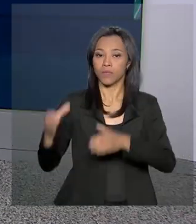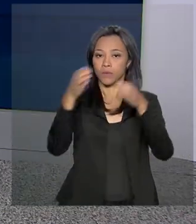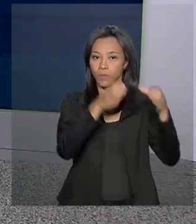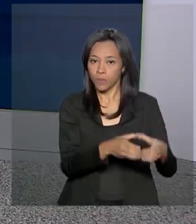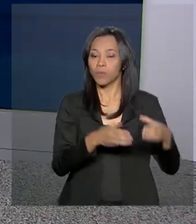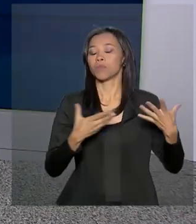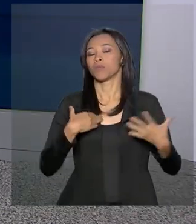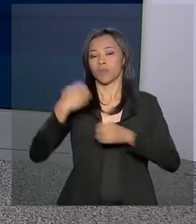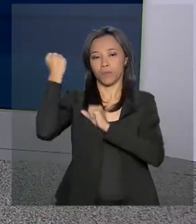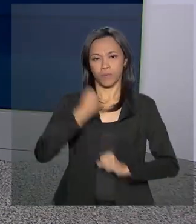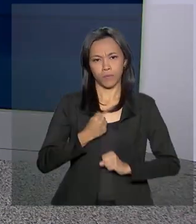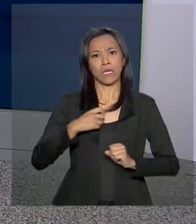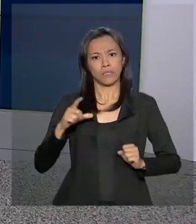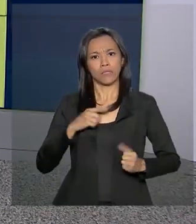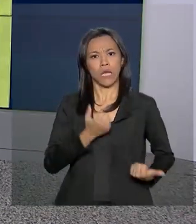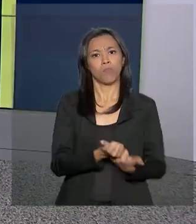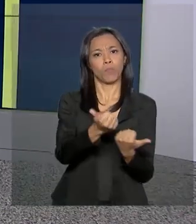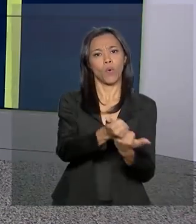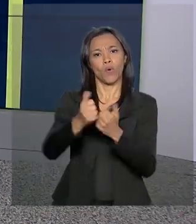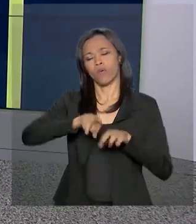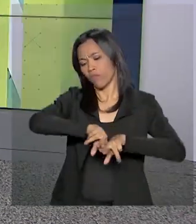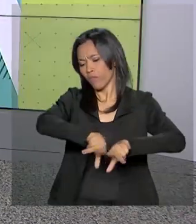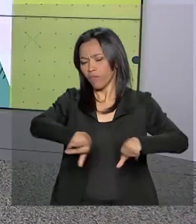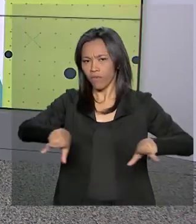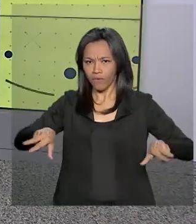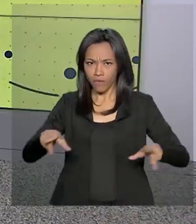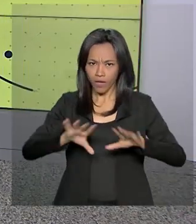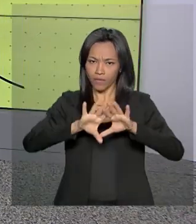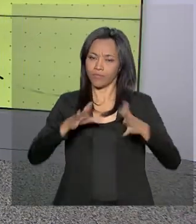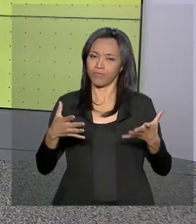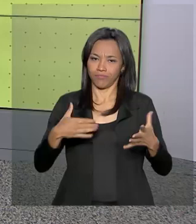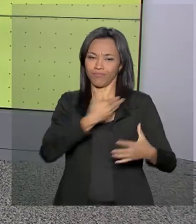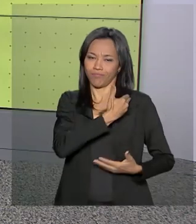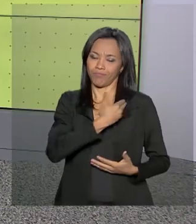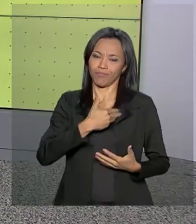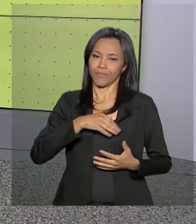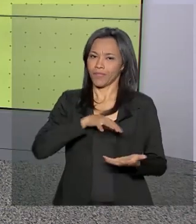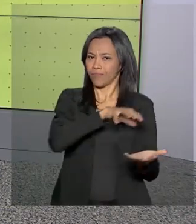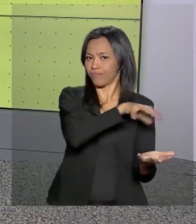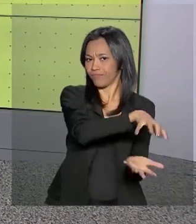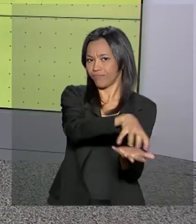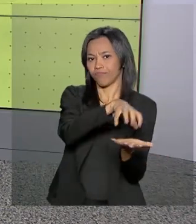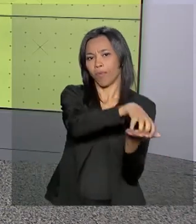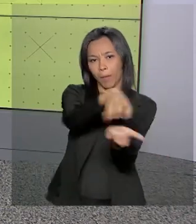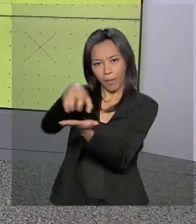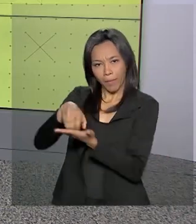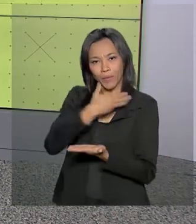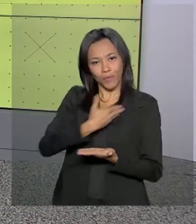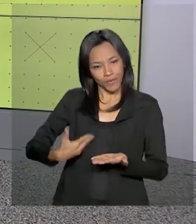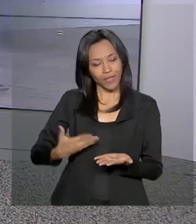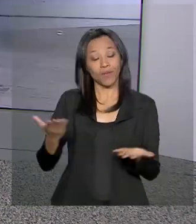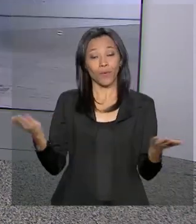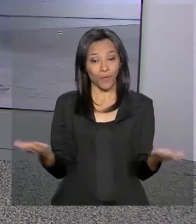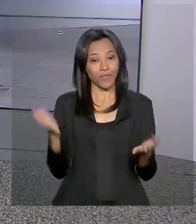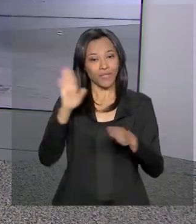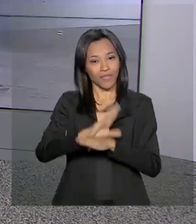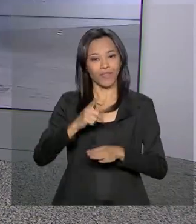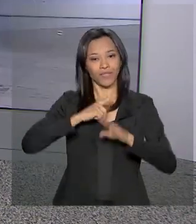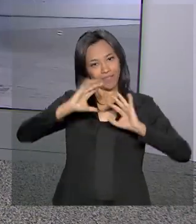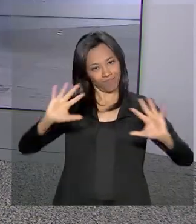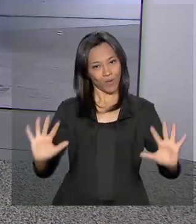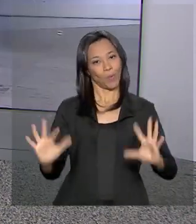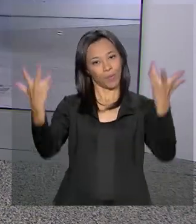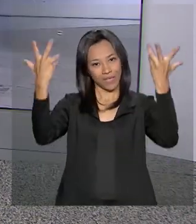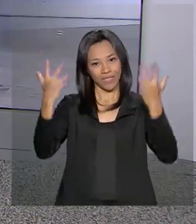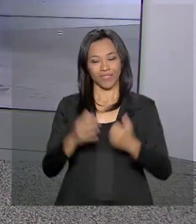setores do governo agora tarde aqui em brasília vai ter cerimônia para comemorar a repórter do ano a carne tem as informações pra